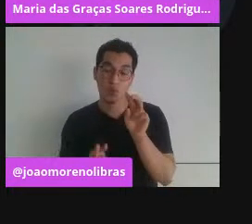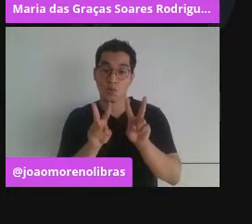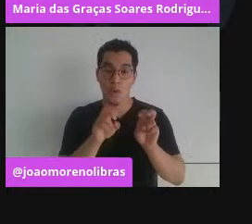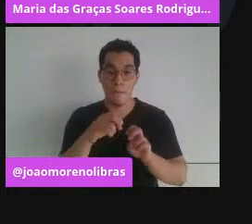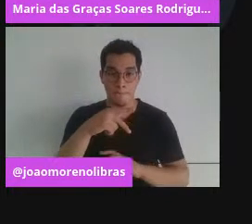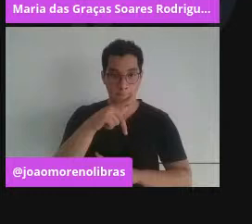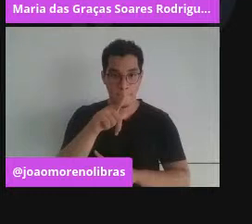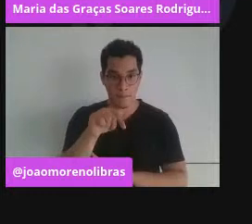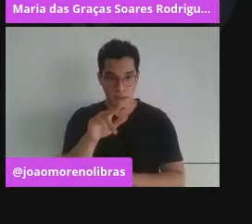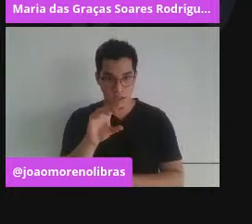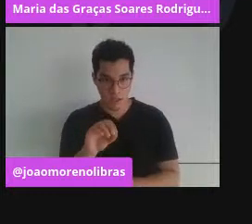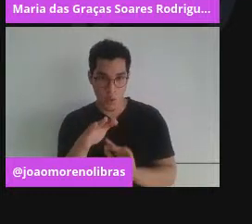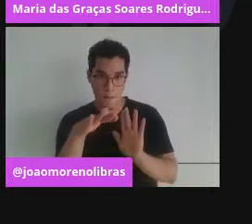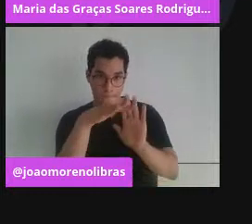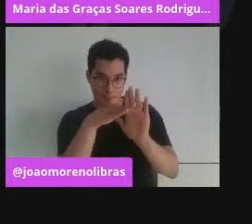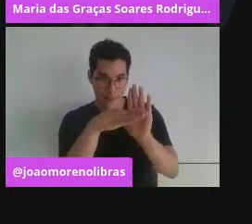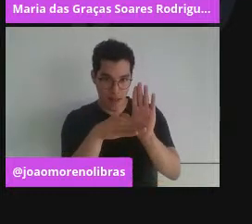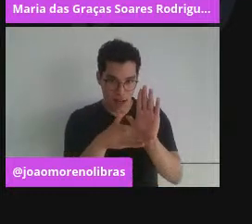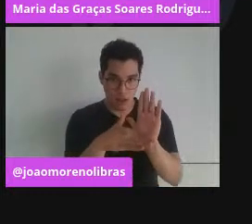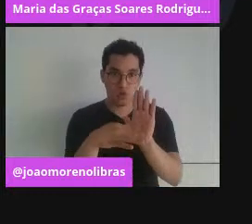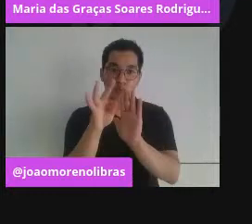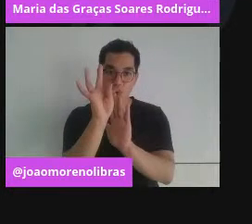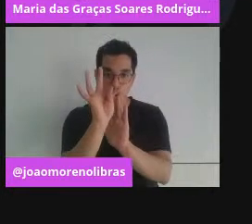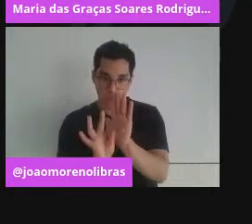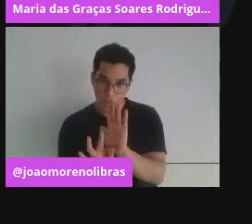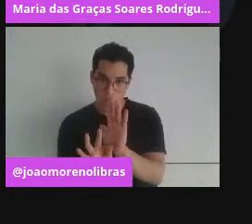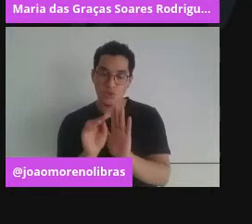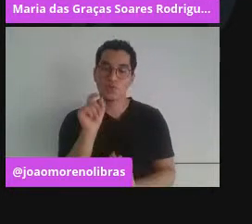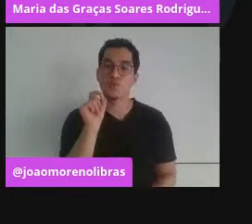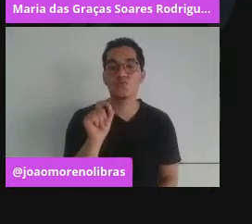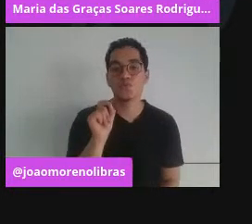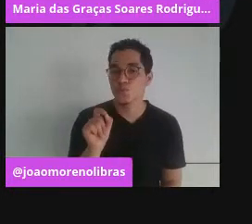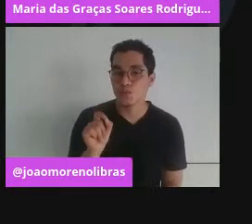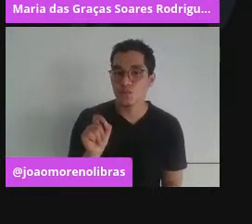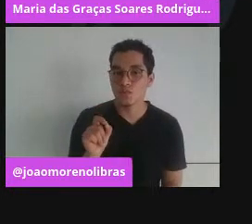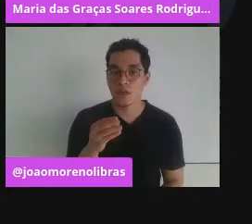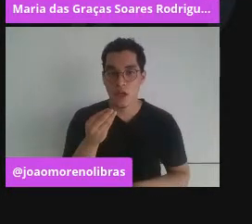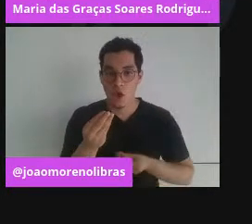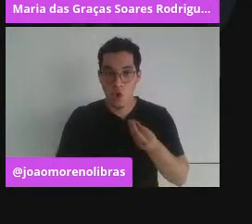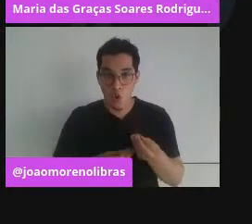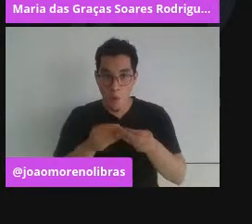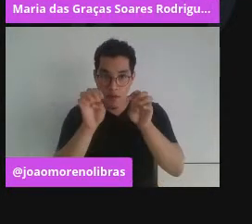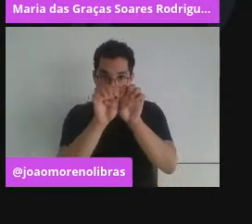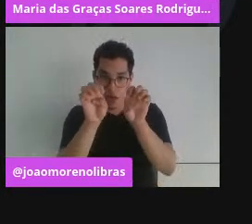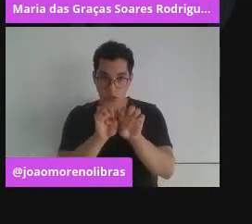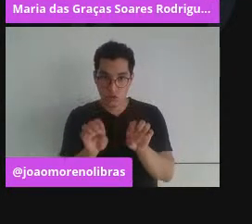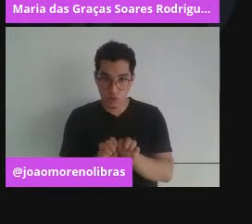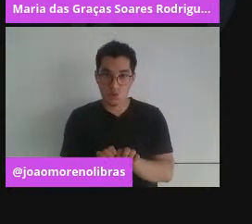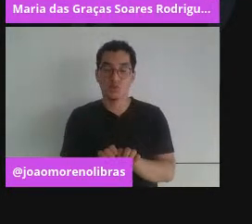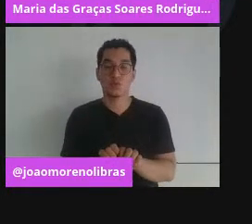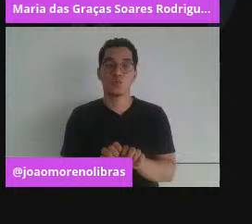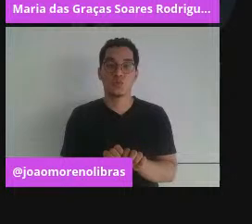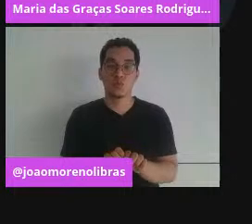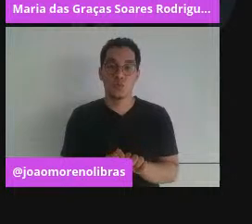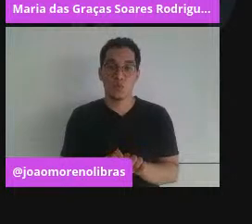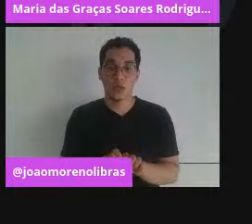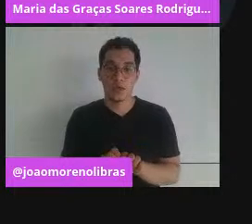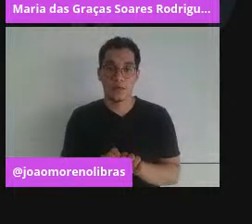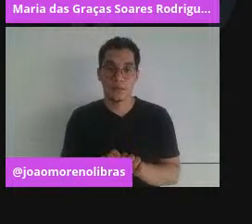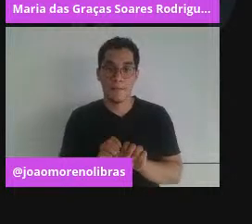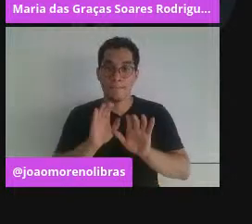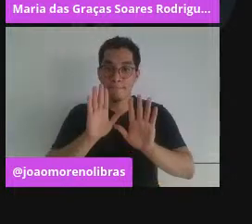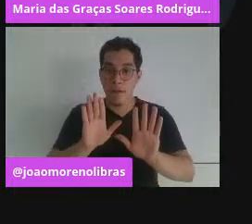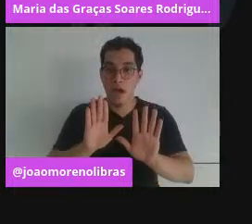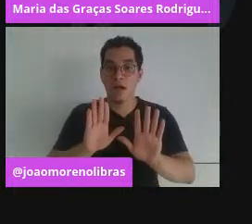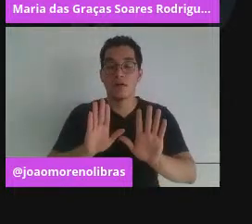O plano de texto é a estrutura, como alguns chamam, ou a superestrutura lá do Van Dijk. Mas, na nomenclatura